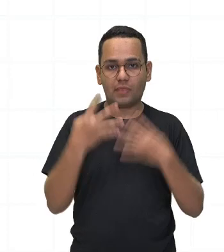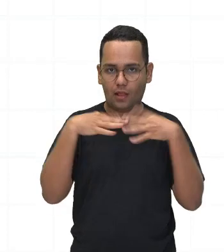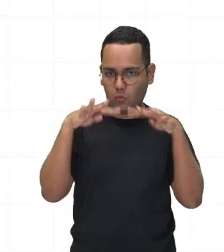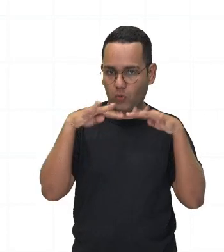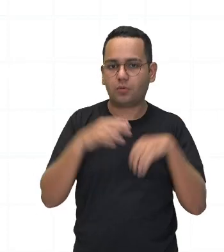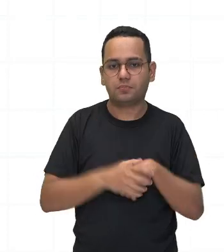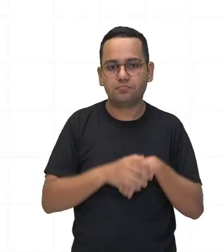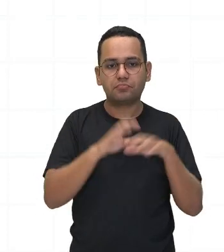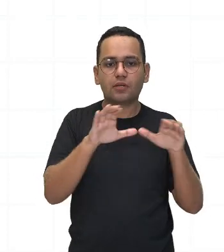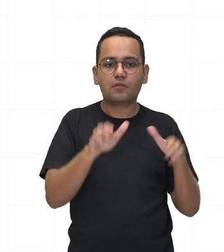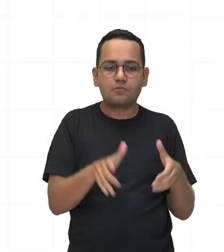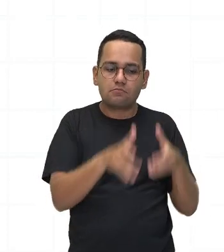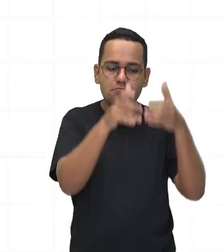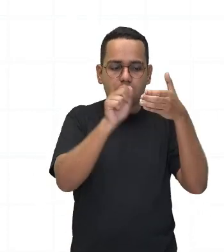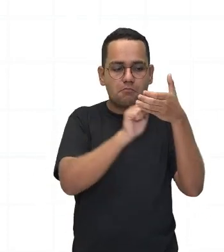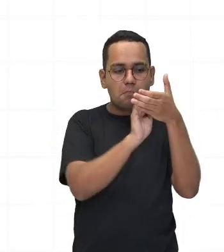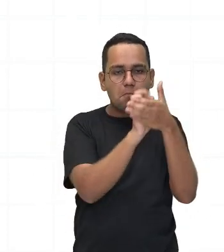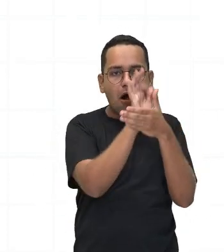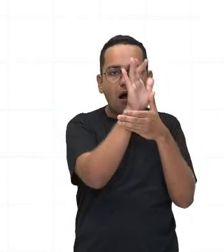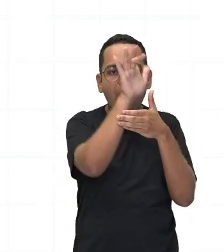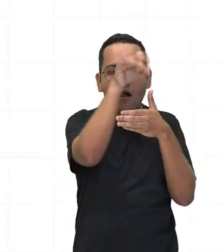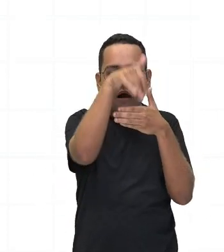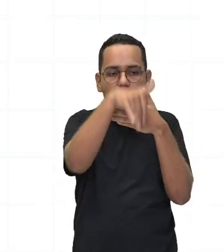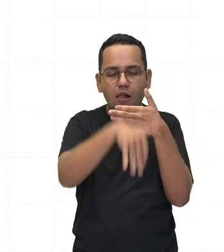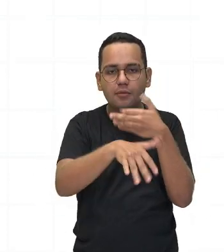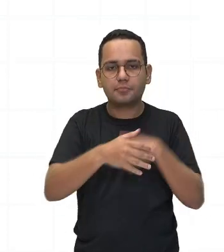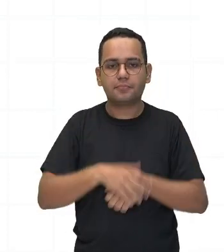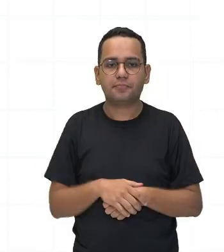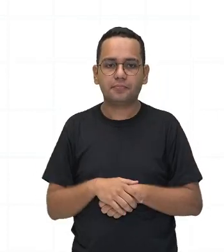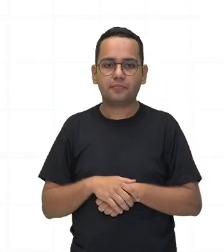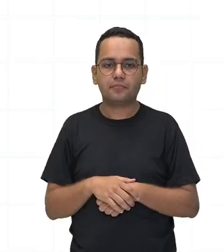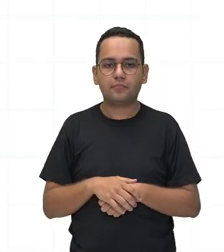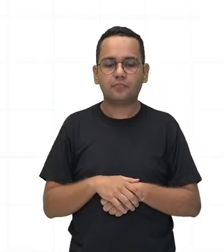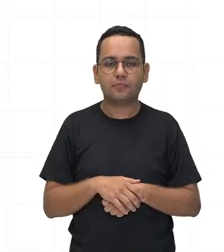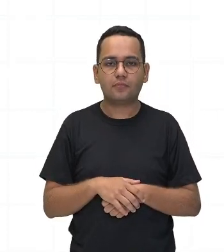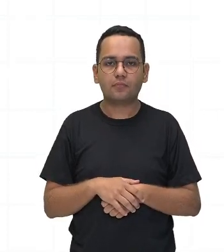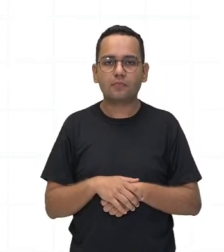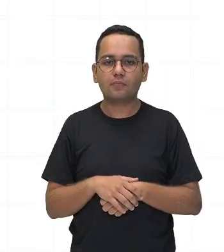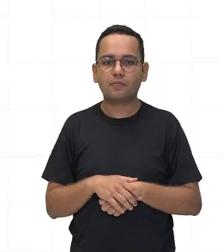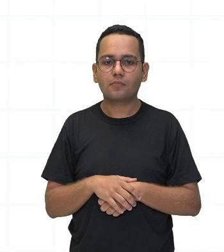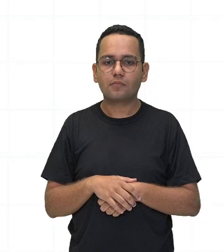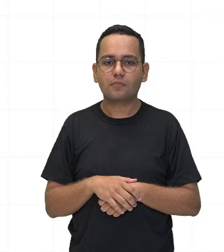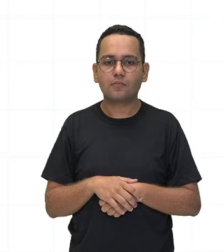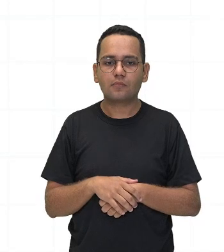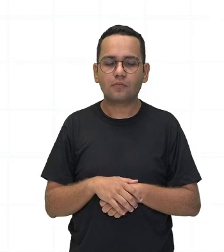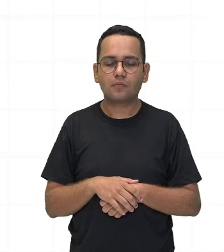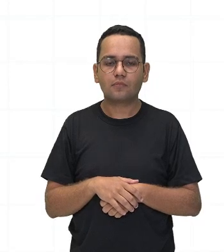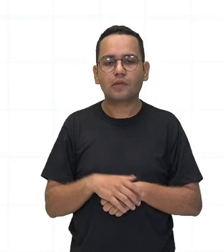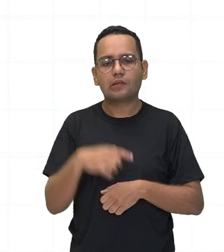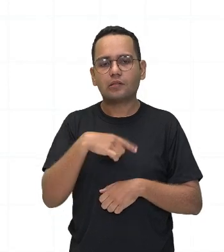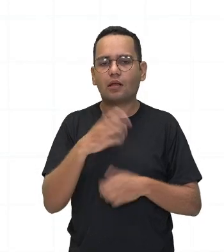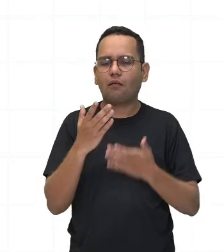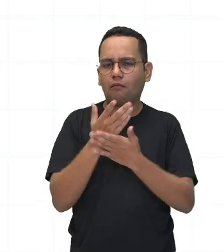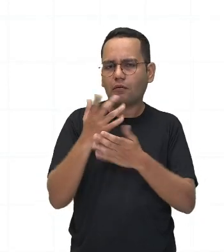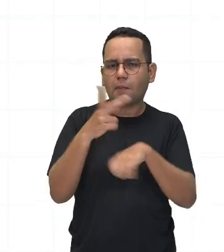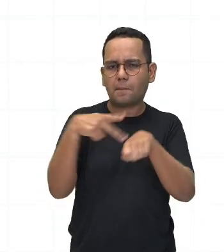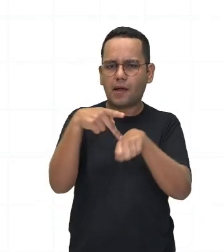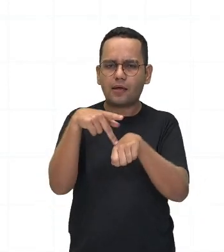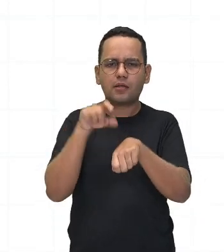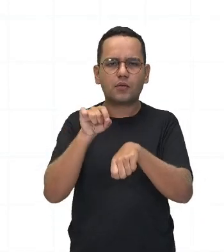né? E isso em países, em regiões da superfície da Terra em